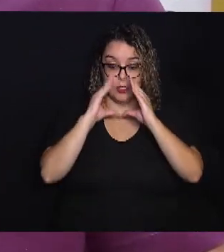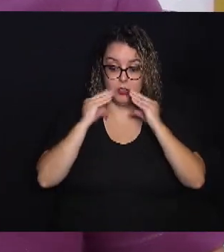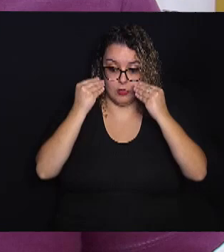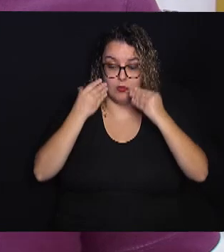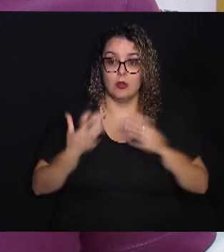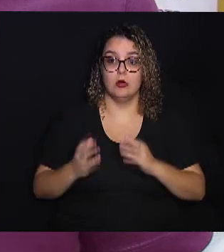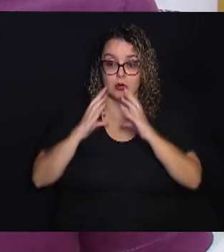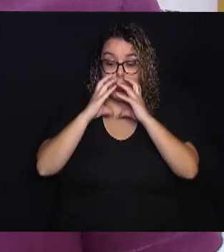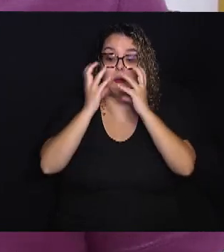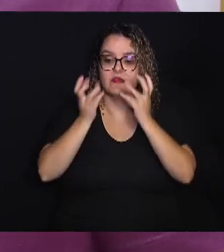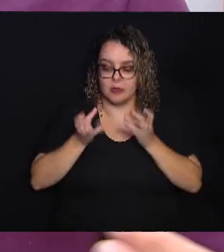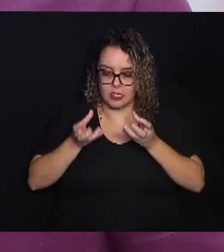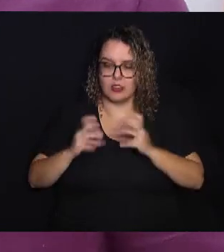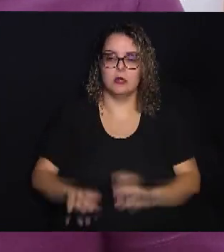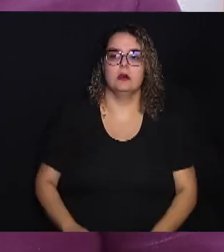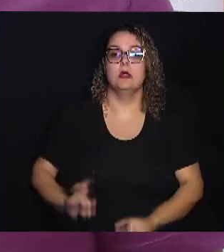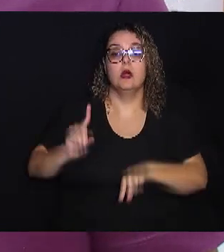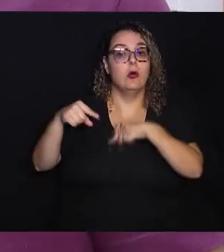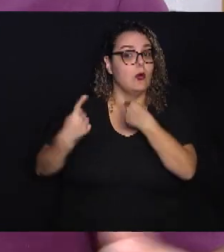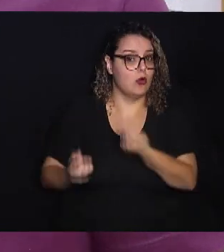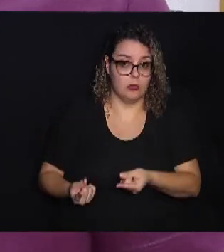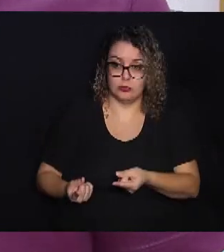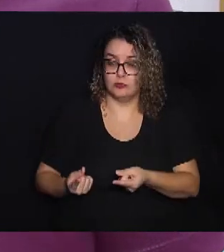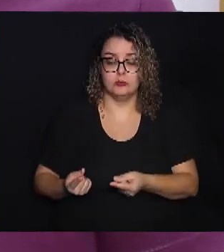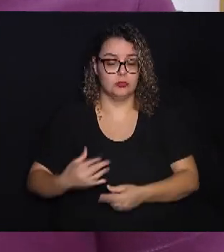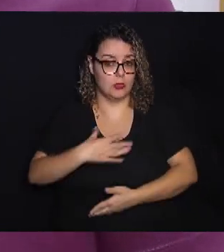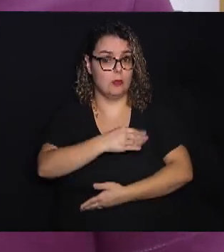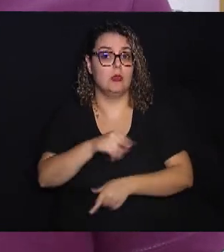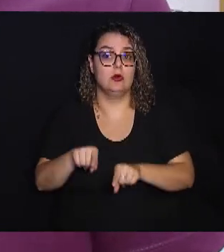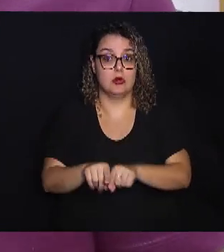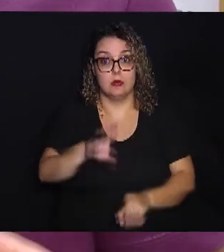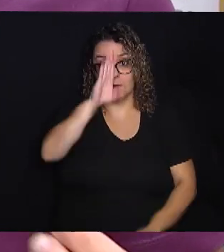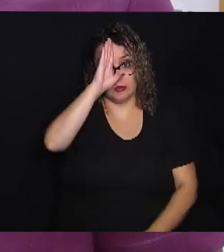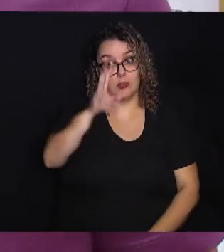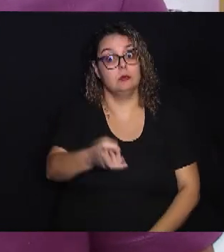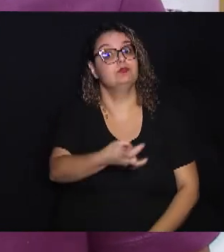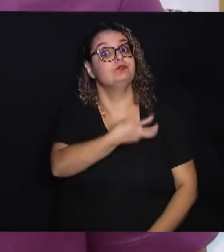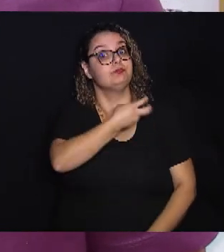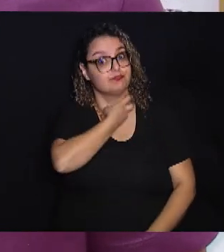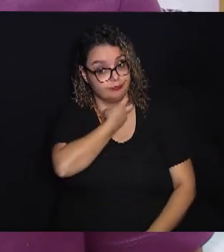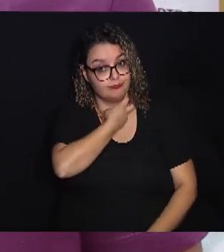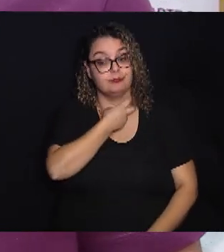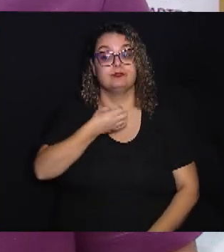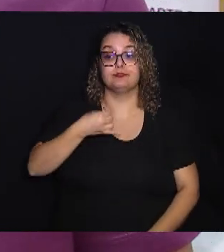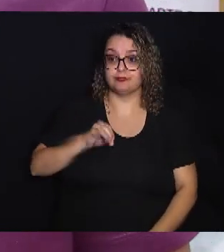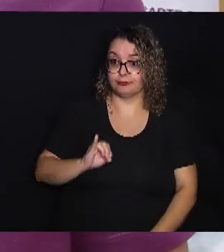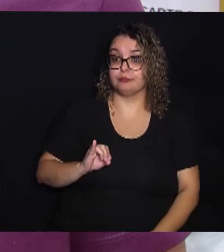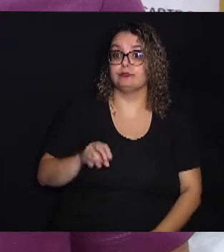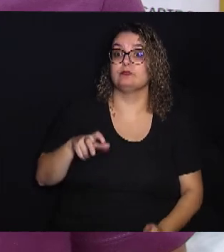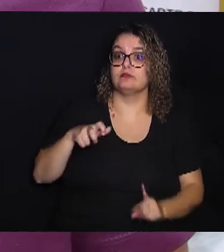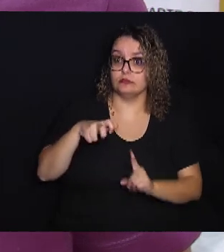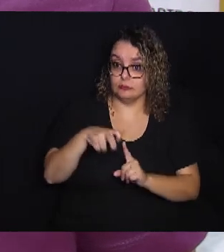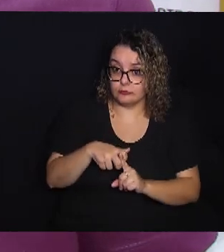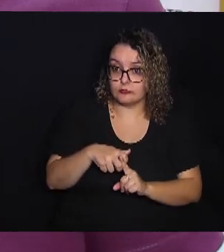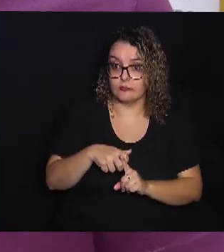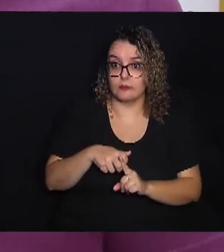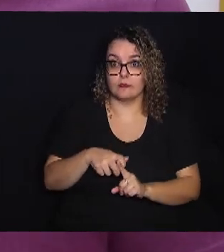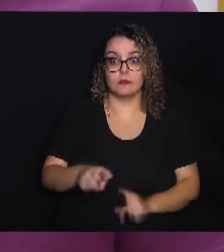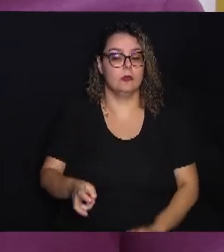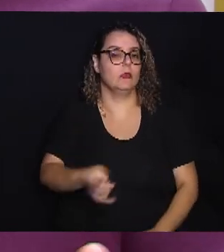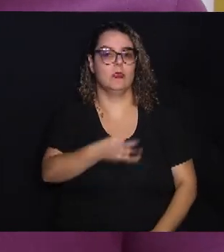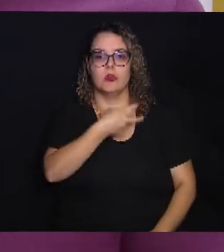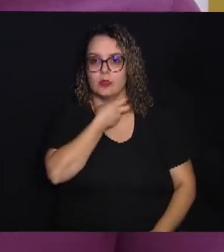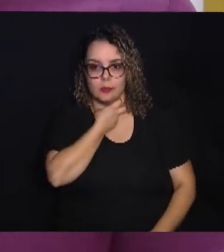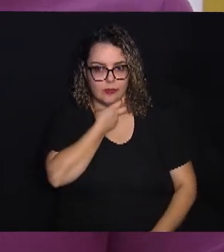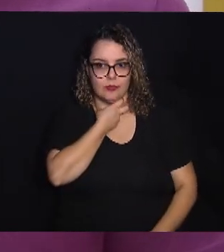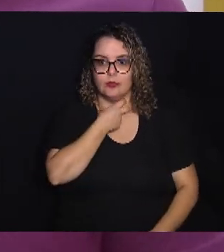aqui dentro da cidade, capivara também, outros mamíferos silvestres, e principalmente com o morcego. O morcego também, se